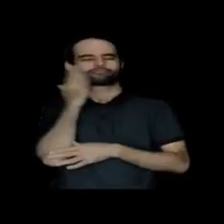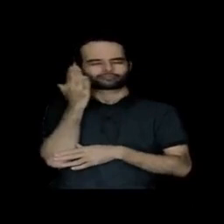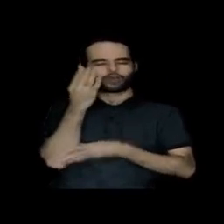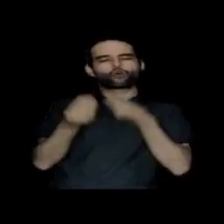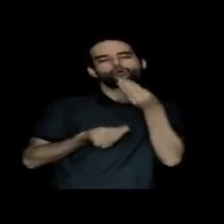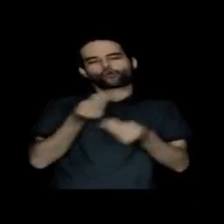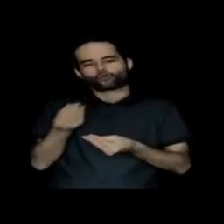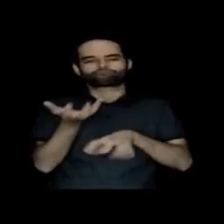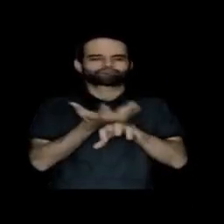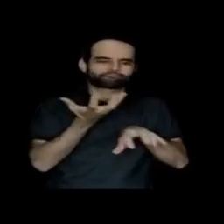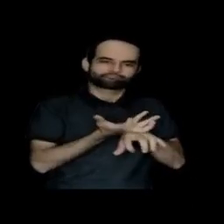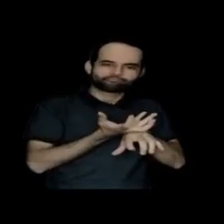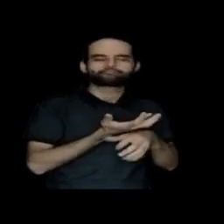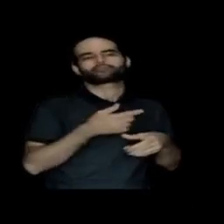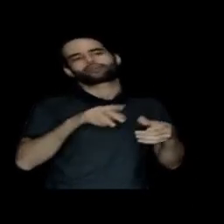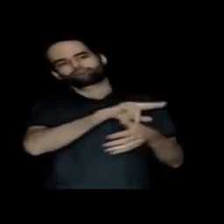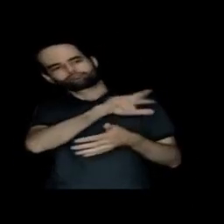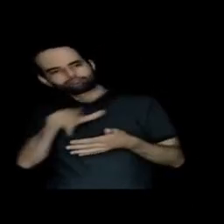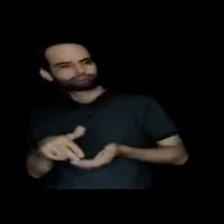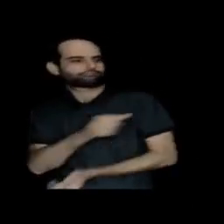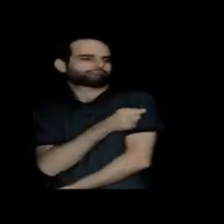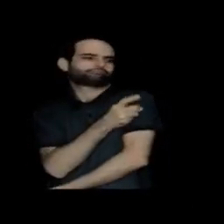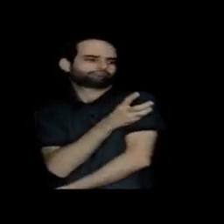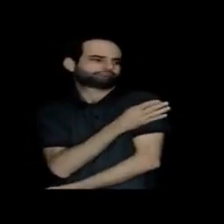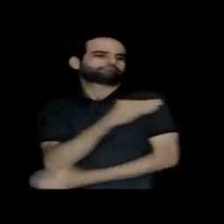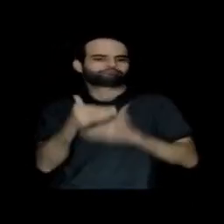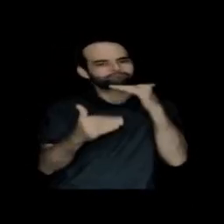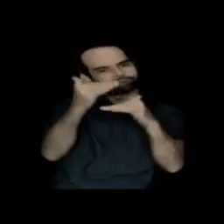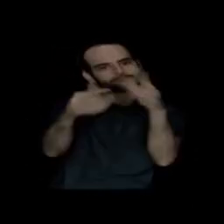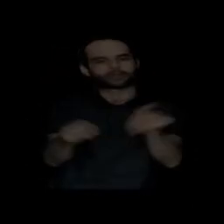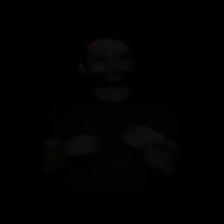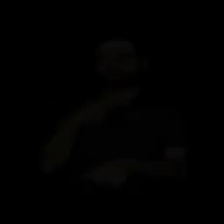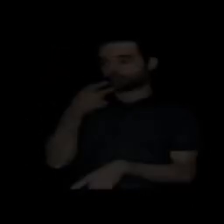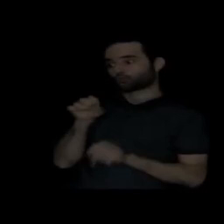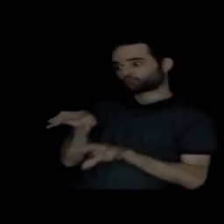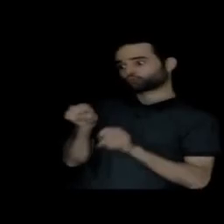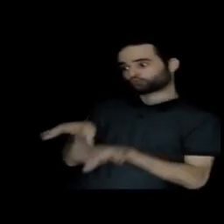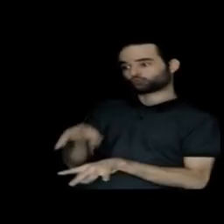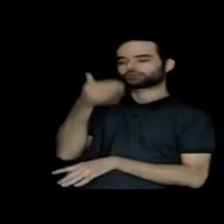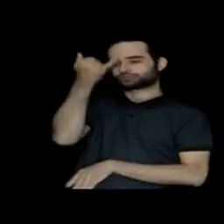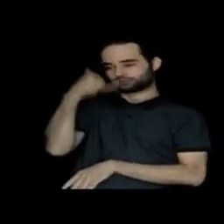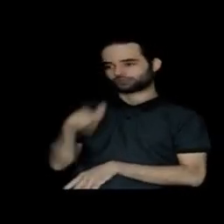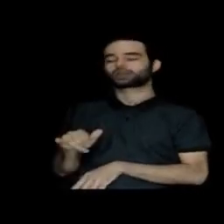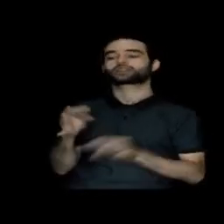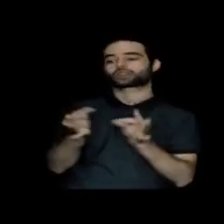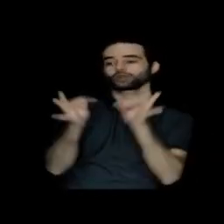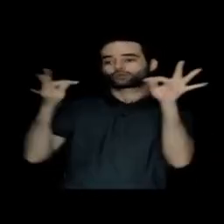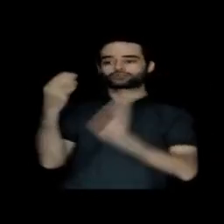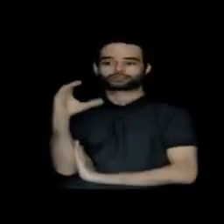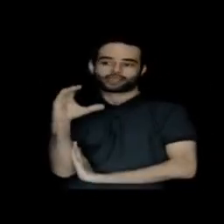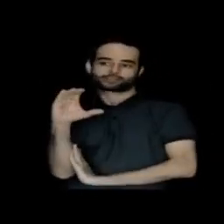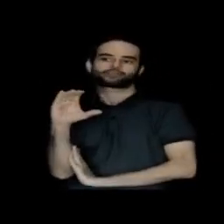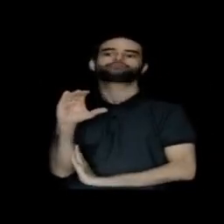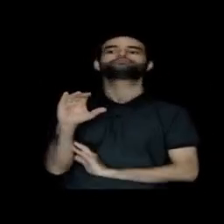já tinha conhecimento que ela tinha que passar por todas as séries. Eu ensinei para a Janine metodologia